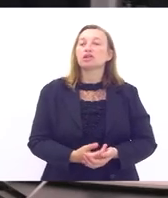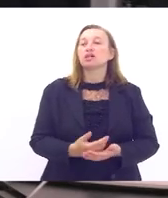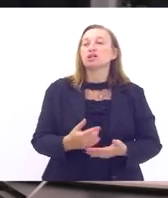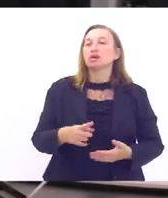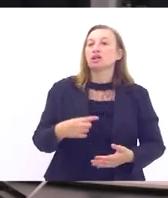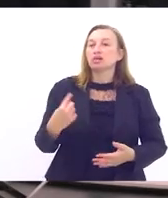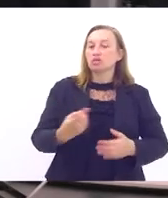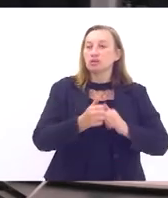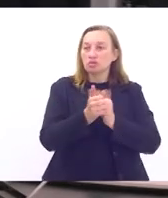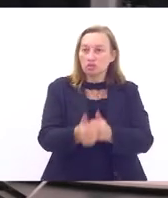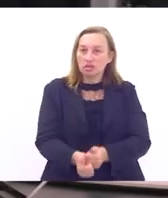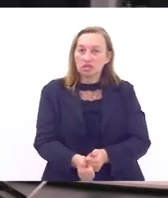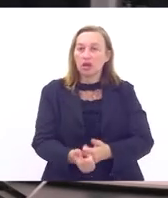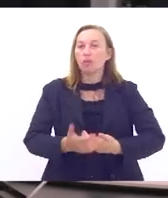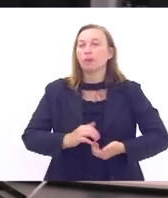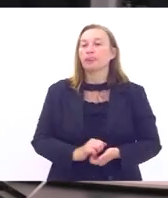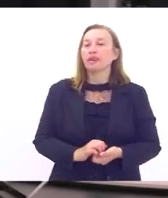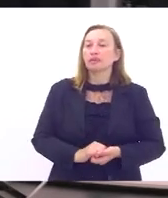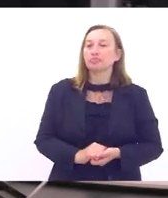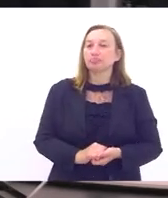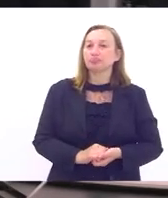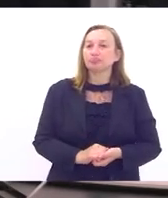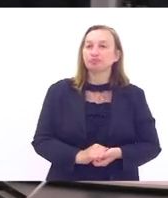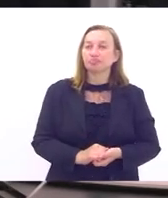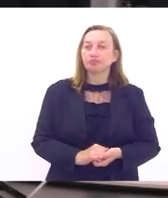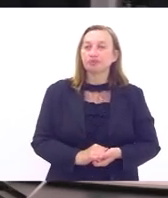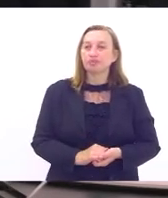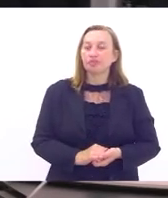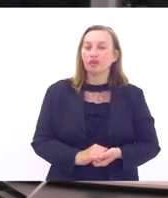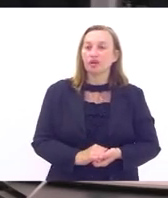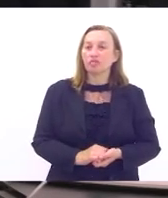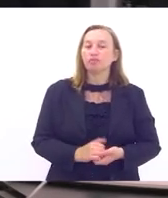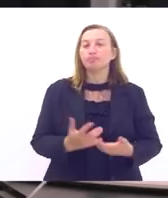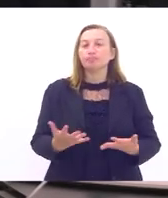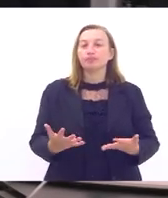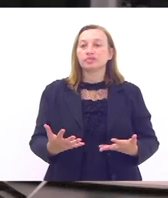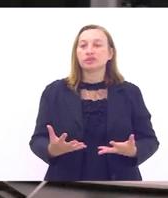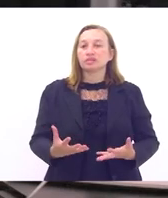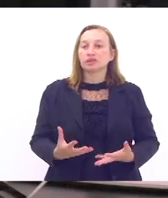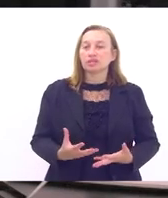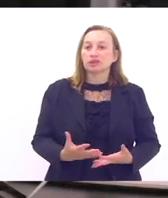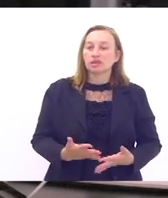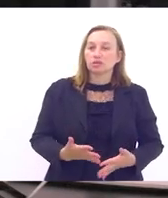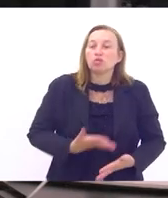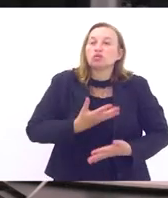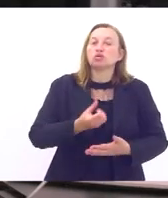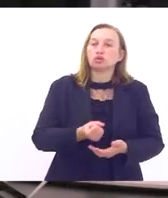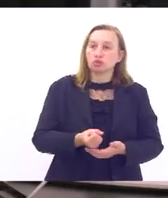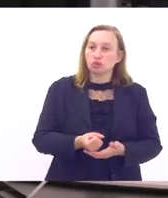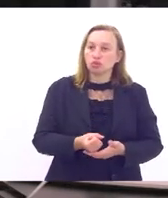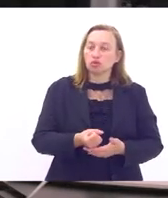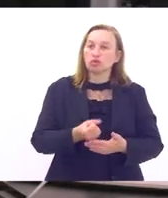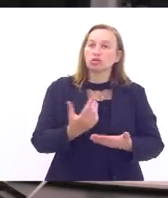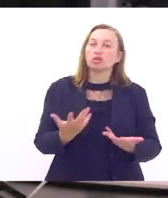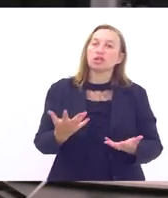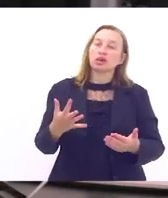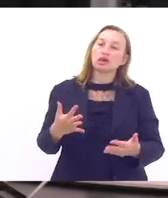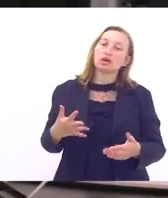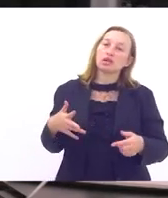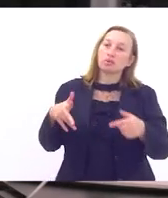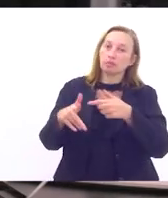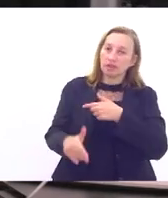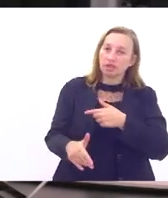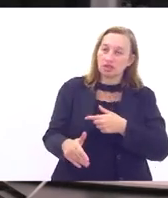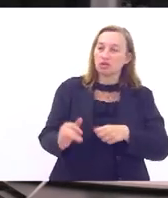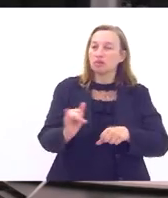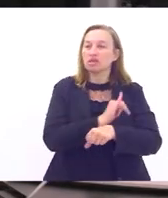nossa condução. A gente foi pego por um acidente de percurso que impediu